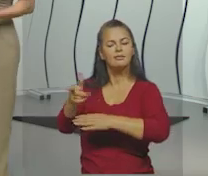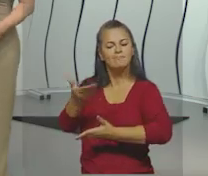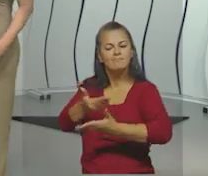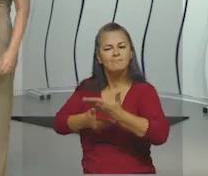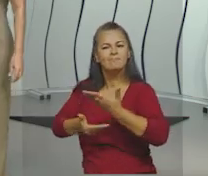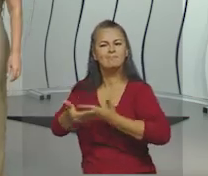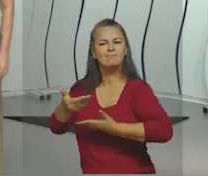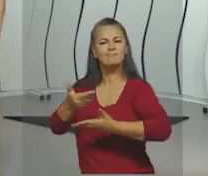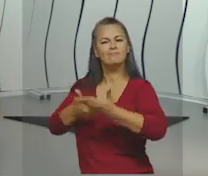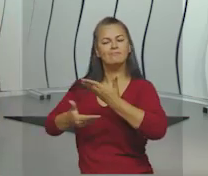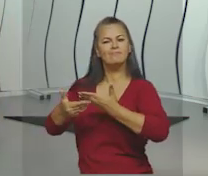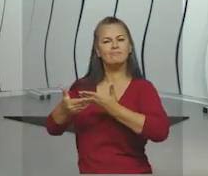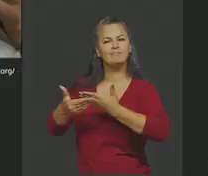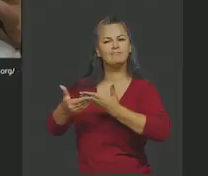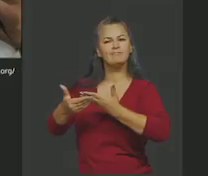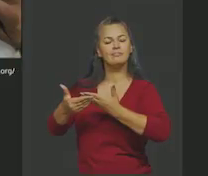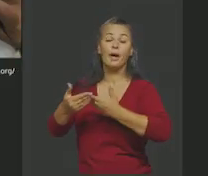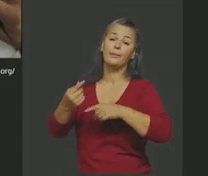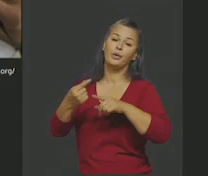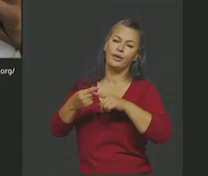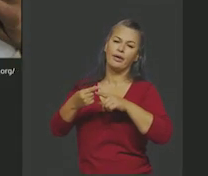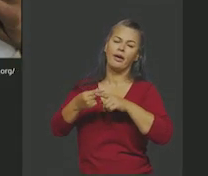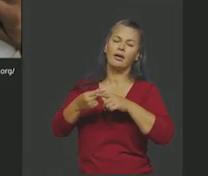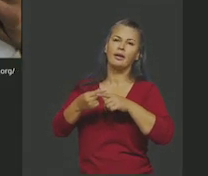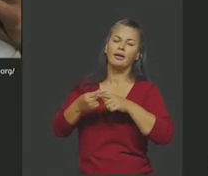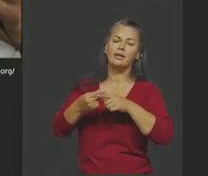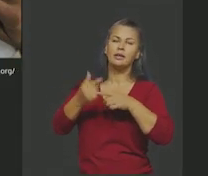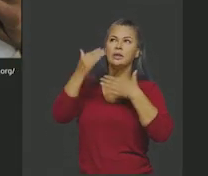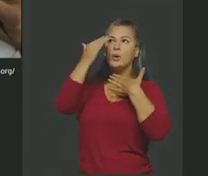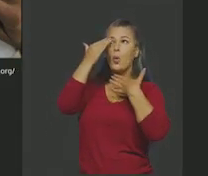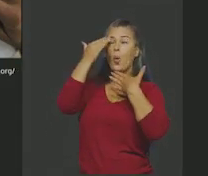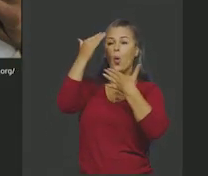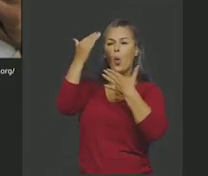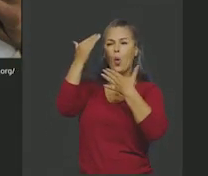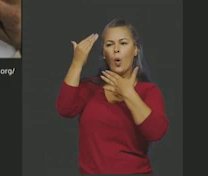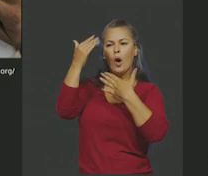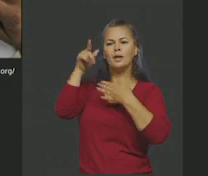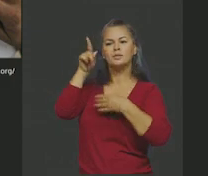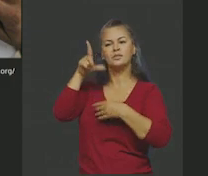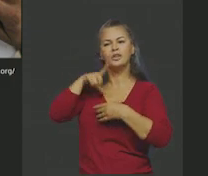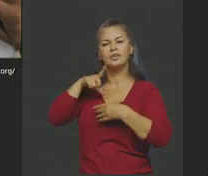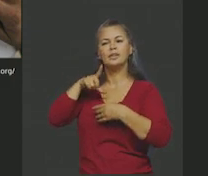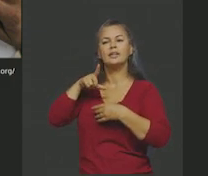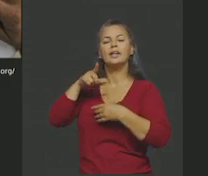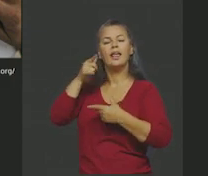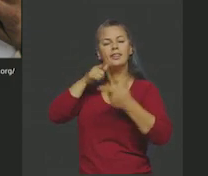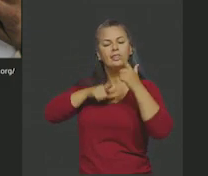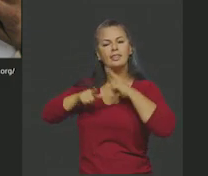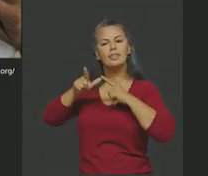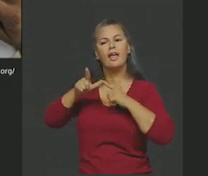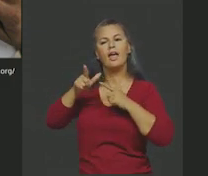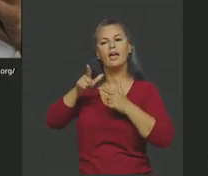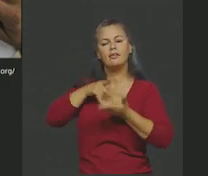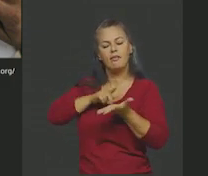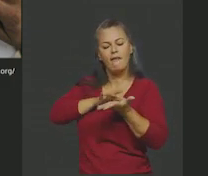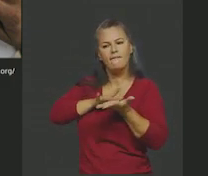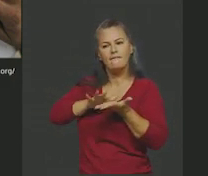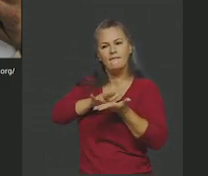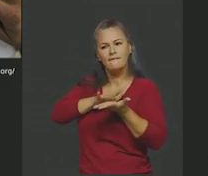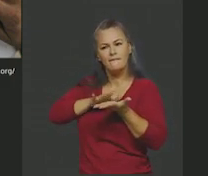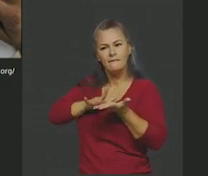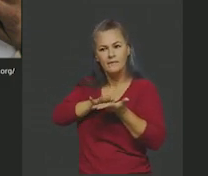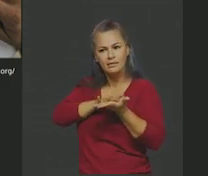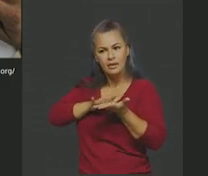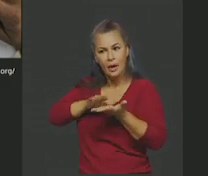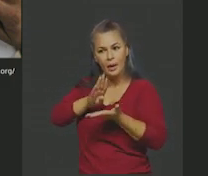sociedade. Graças a Deus, nós temos aqui, né? Eles conseguem ler, né, pelo braille, né, com a